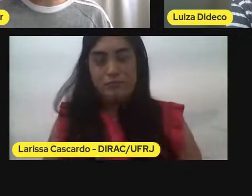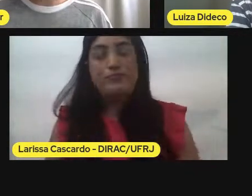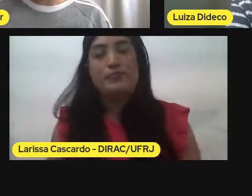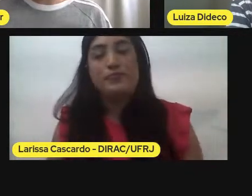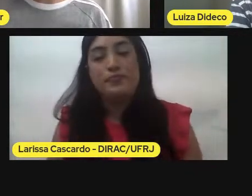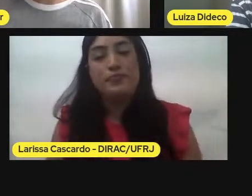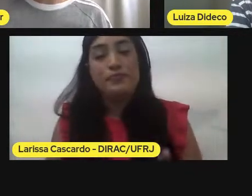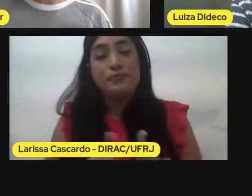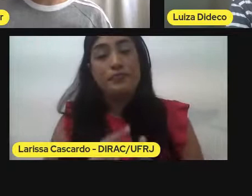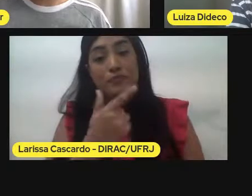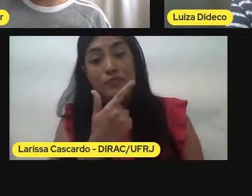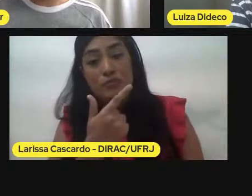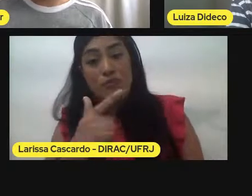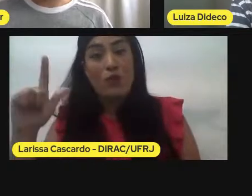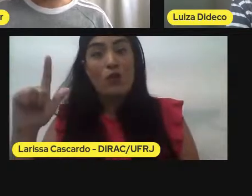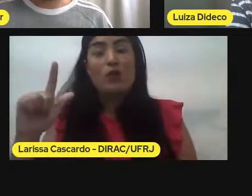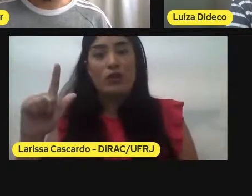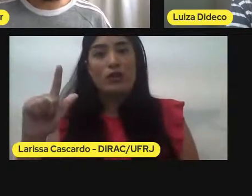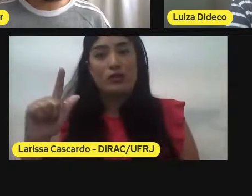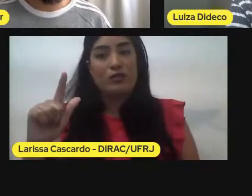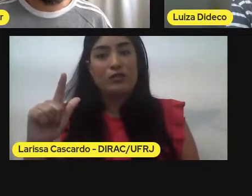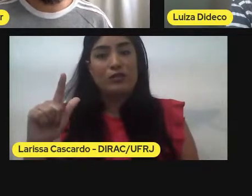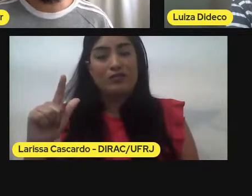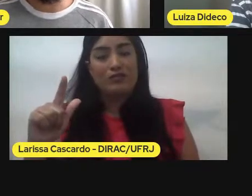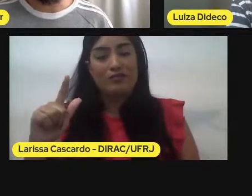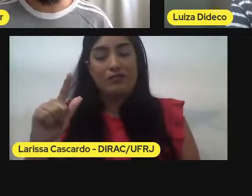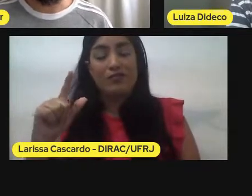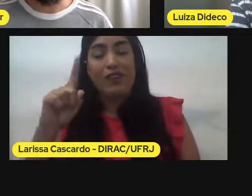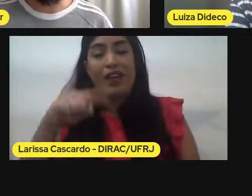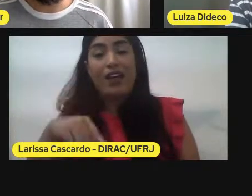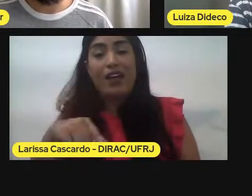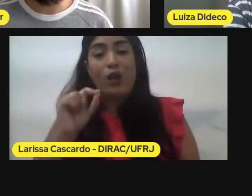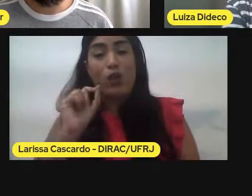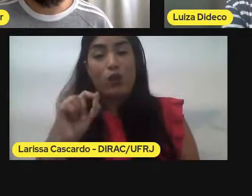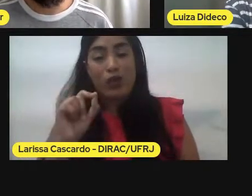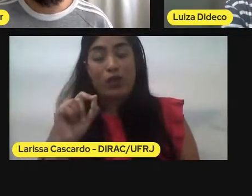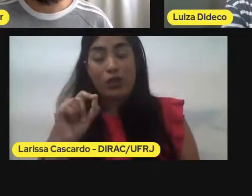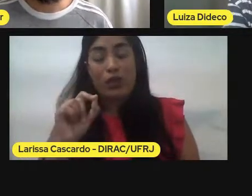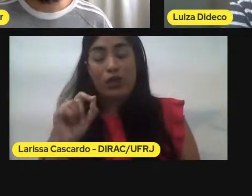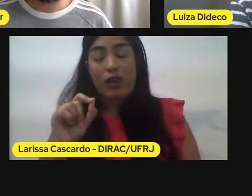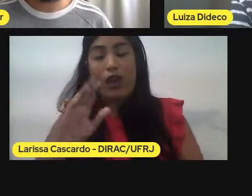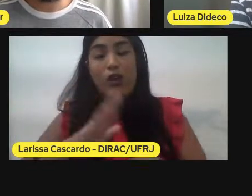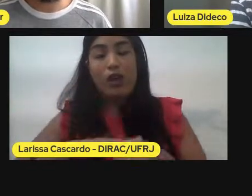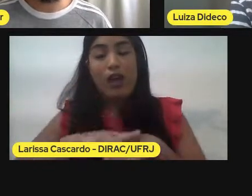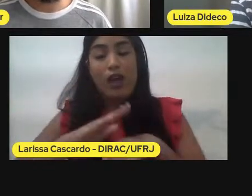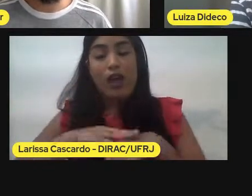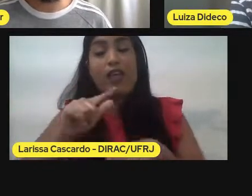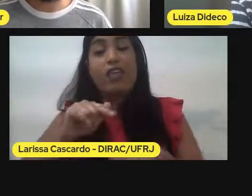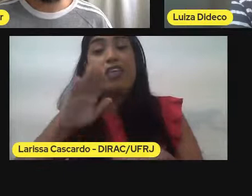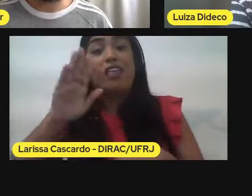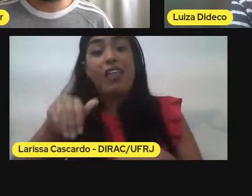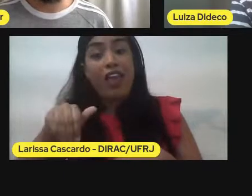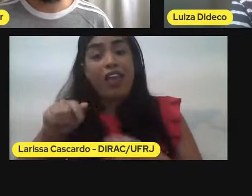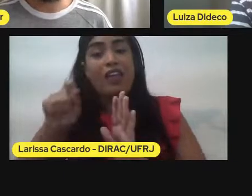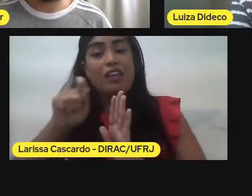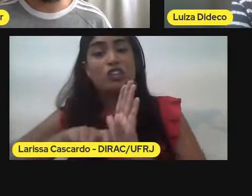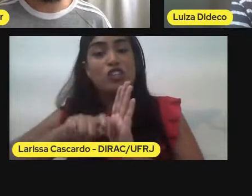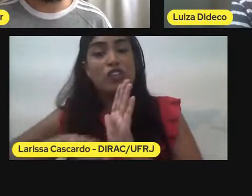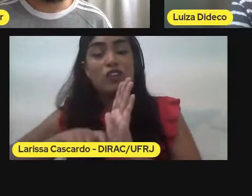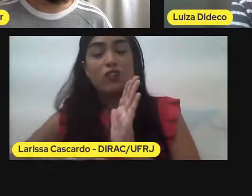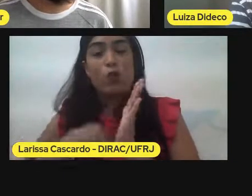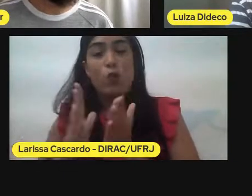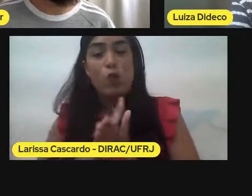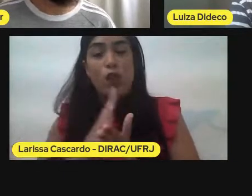Uma outra complicação nessa história é a questão da autoria do livro do Desassossego. Muitas pessoas atribuem a autoria do